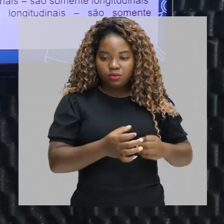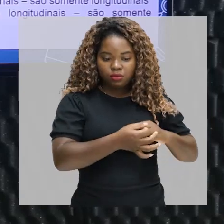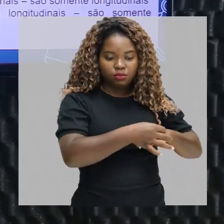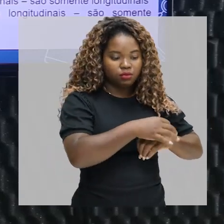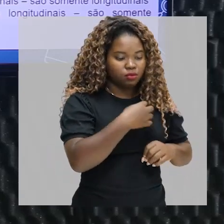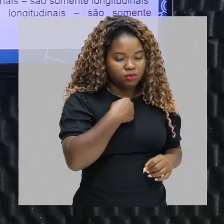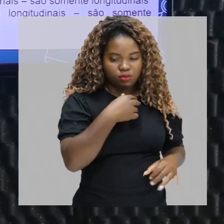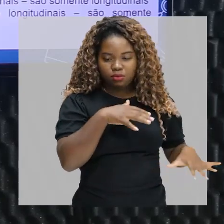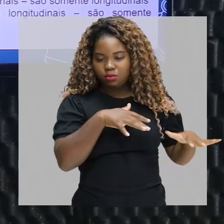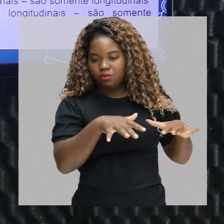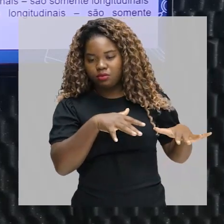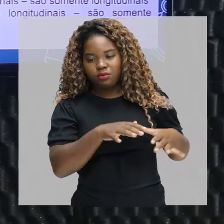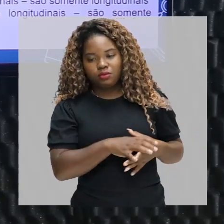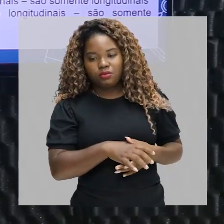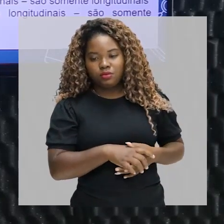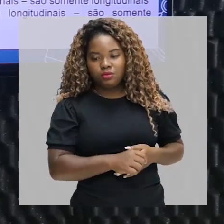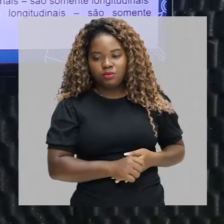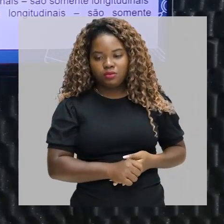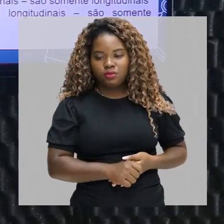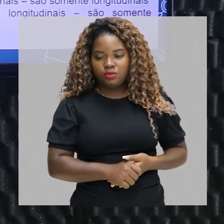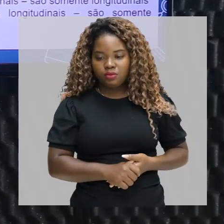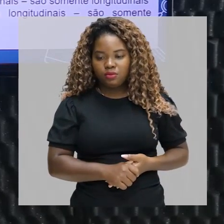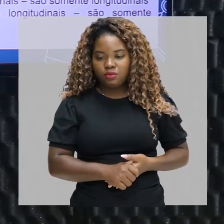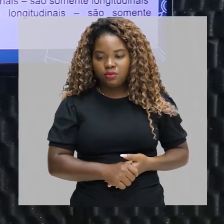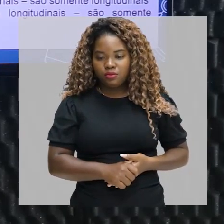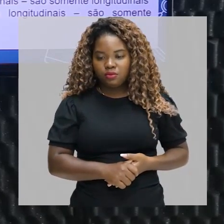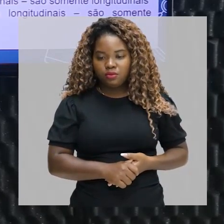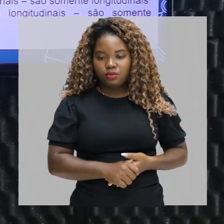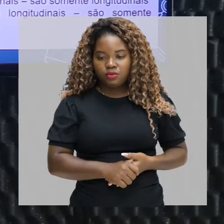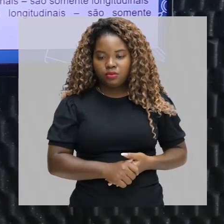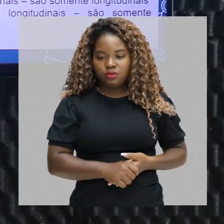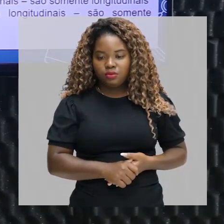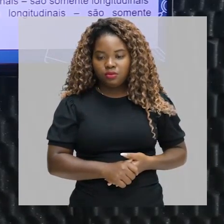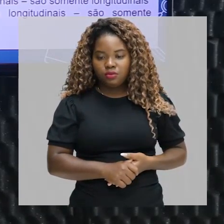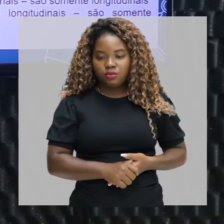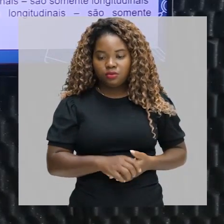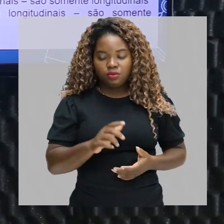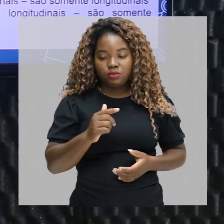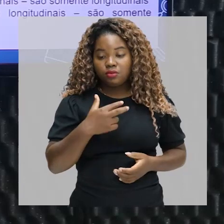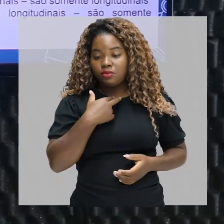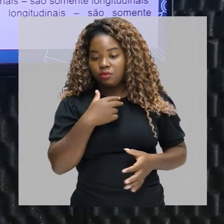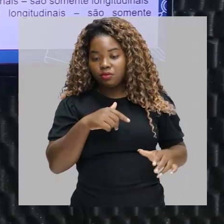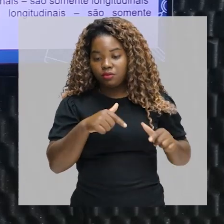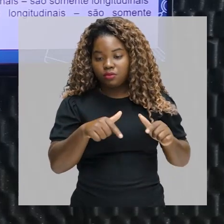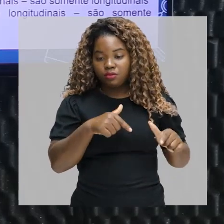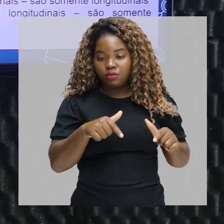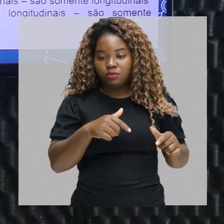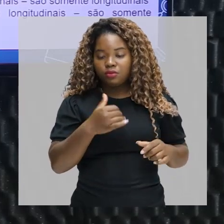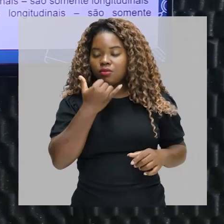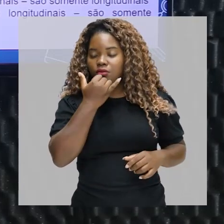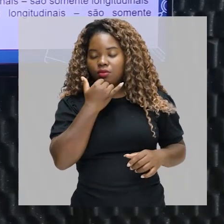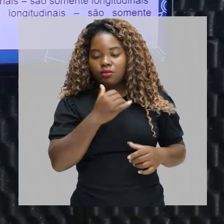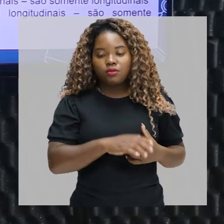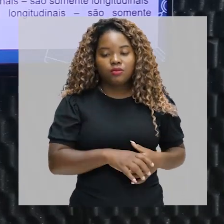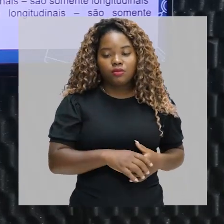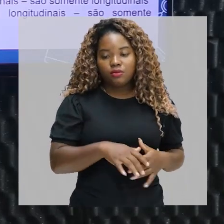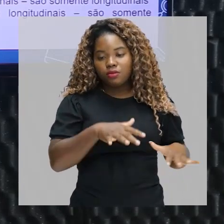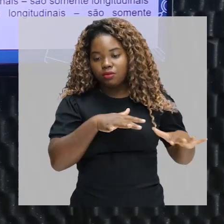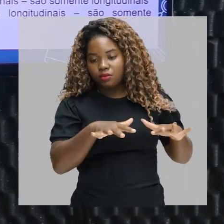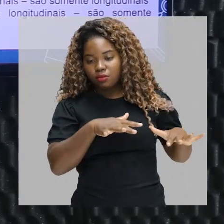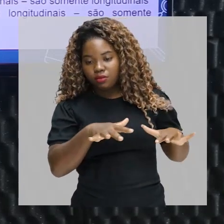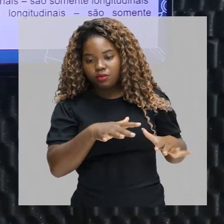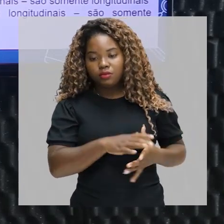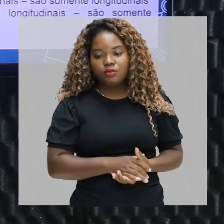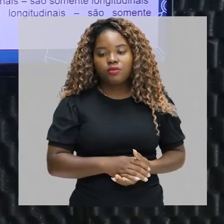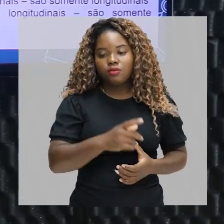podem comprimir e expandir. Se elas não podem fazer esse movimento de compressão e expansão, para que uma onda se propague, só pode